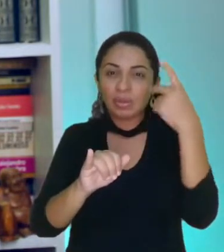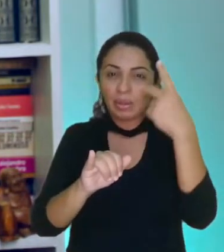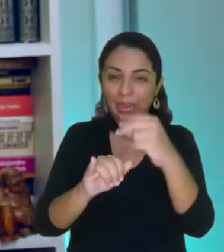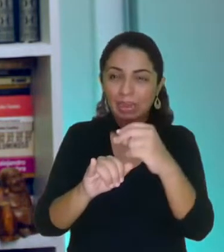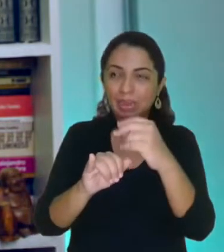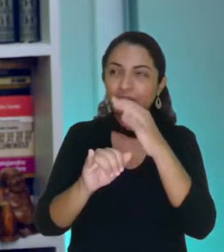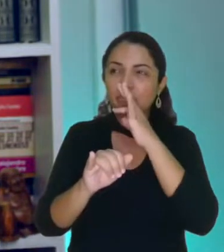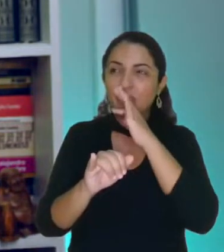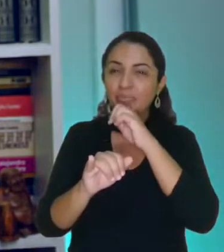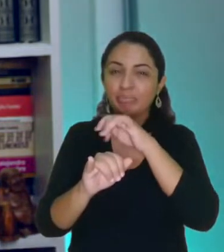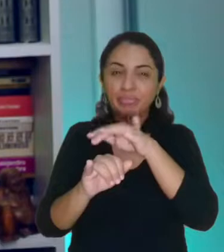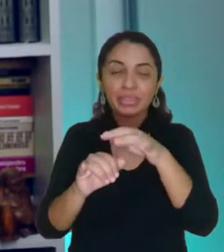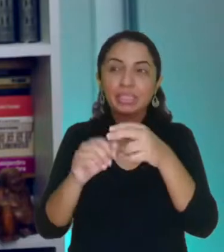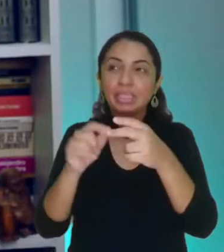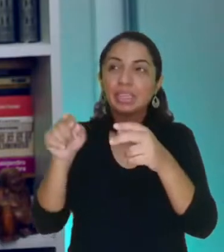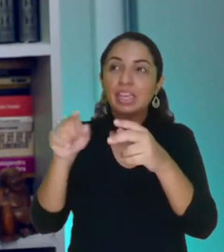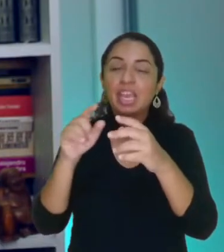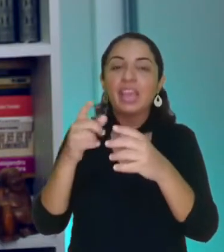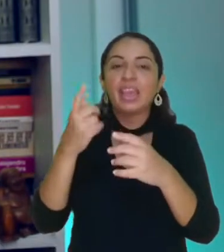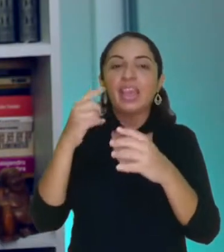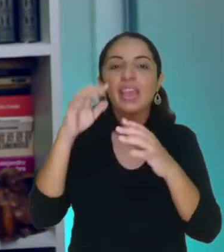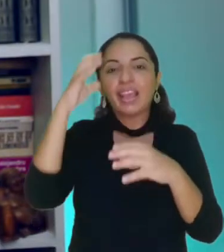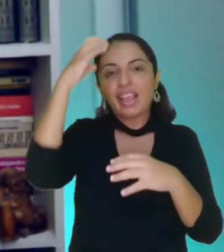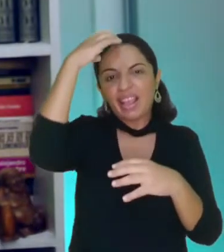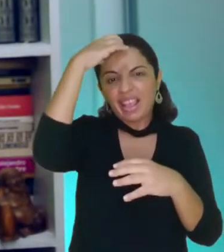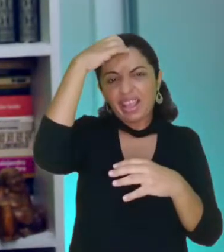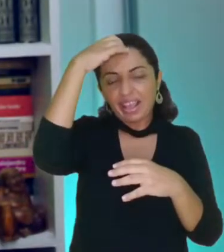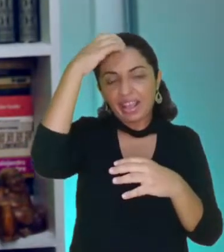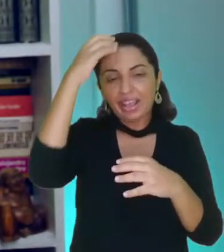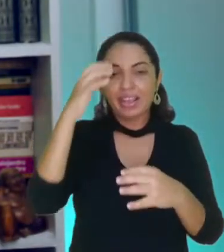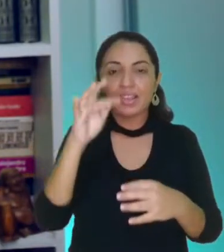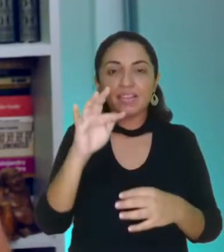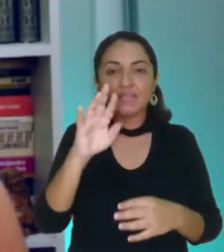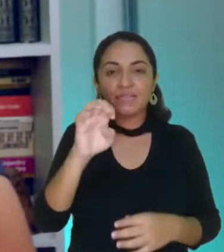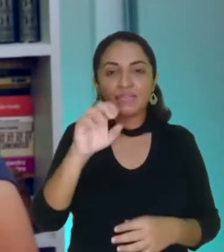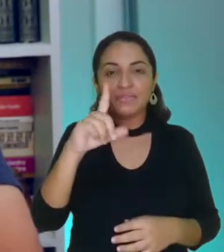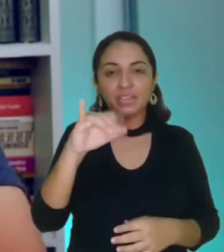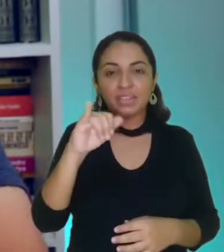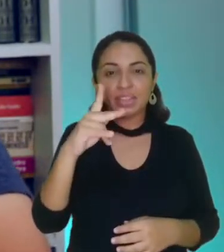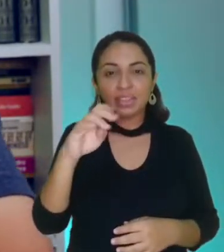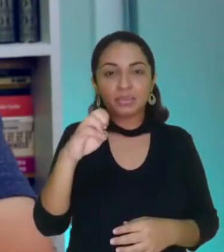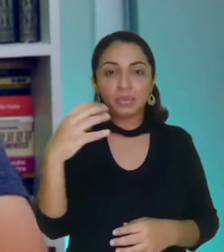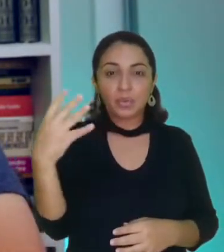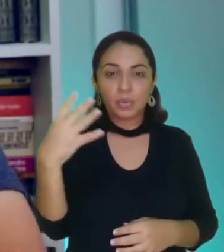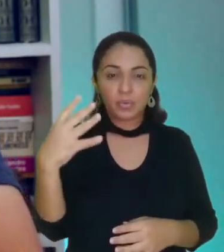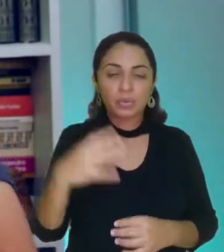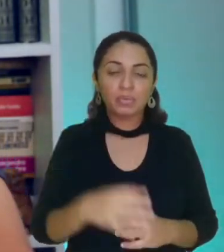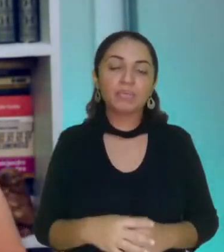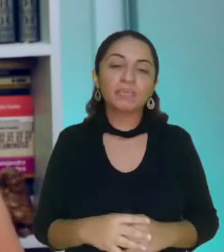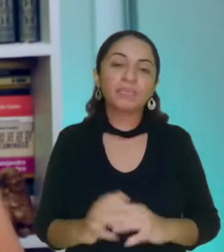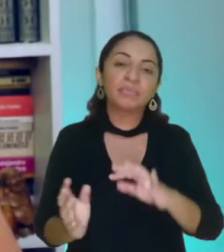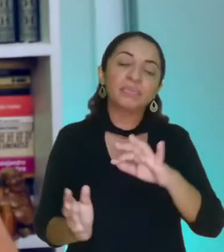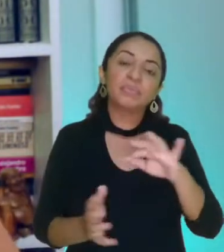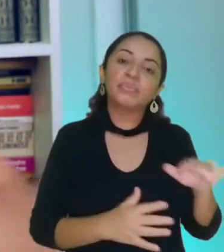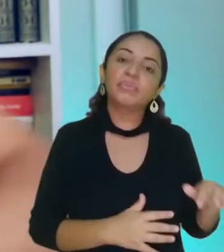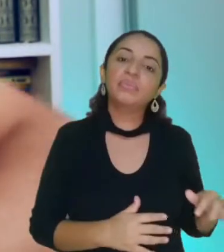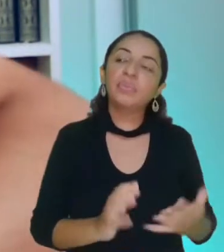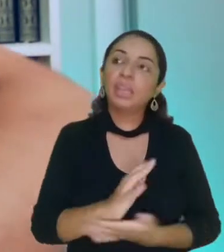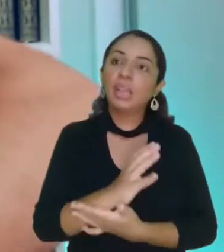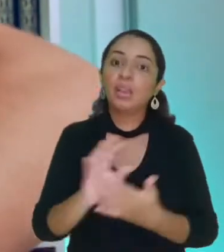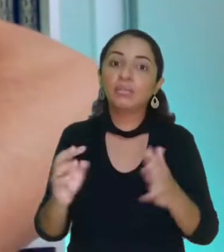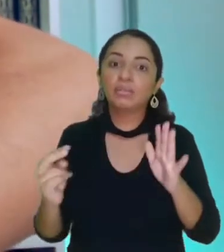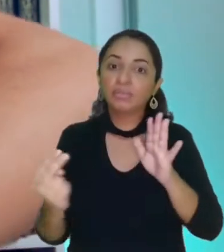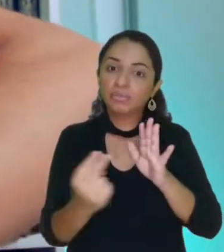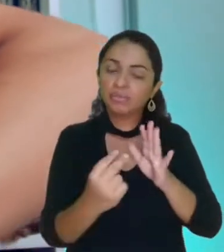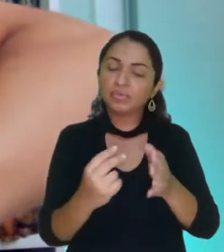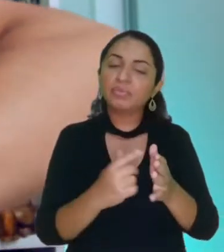de Filipe IV. Romance histórico aí, com essa capa bonita. Gostei. Editores de livros que estiverem vendo